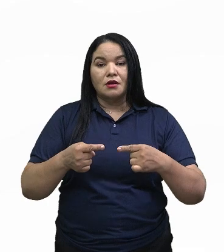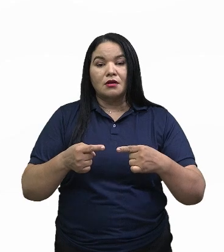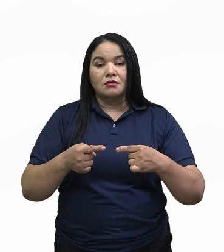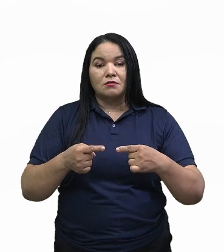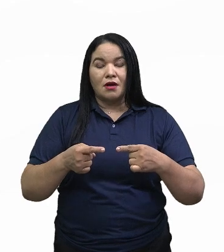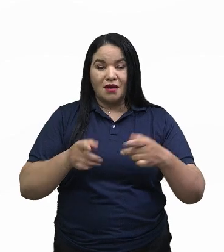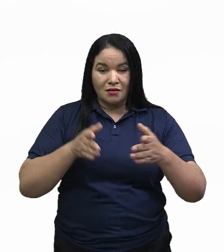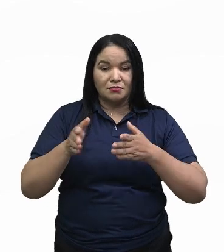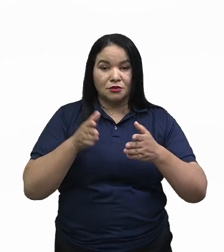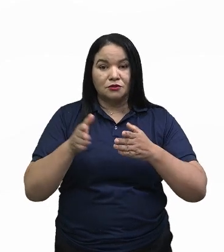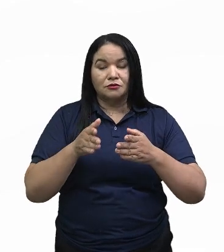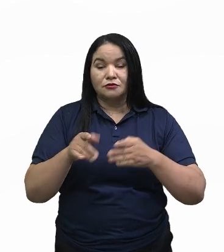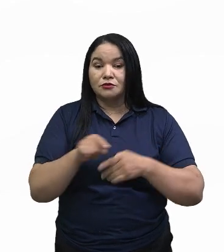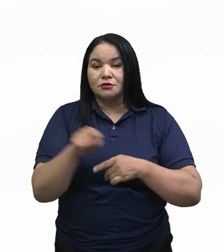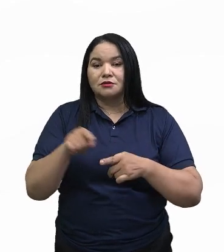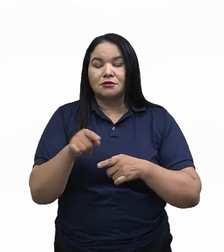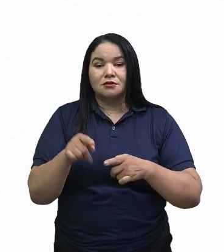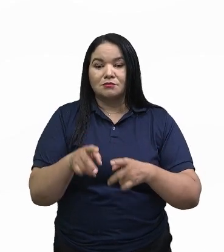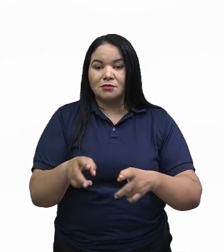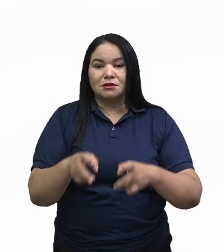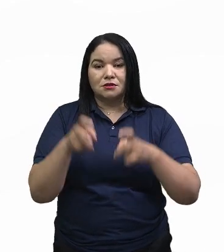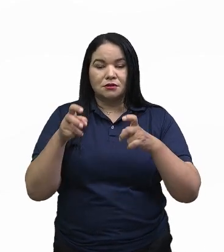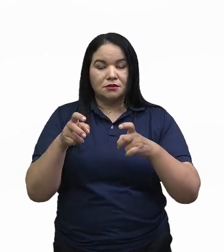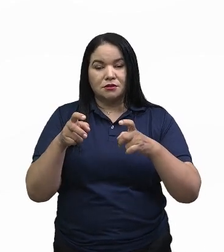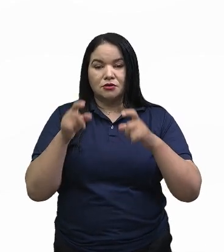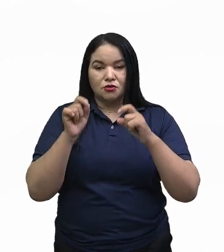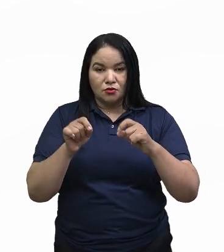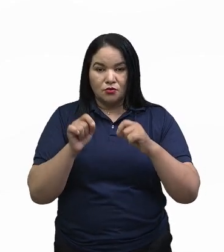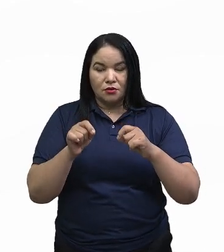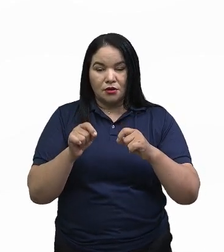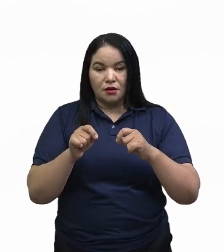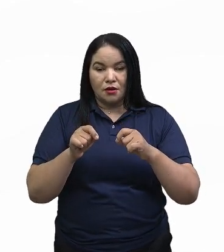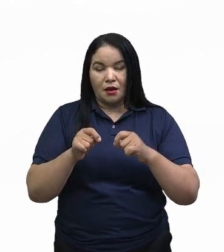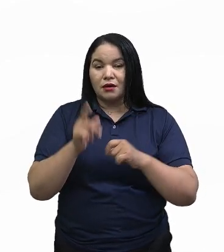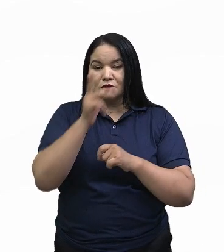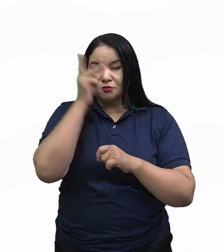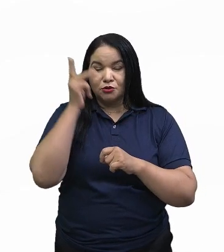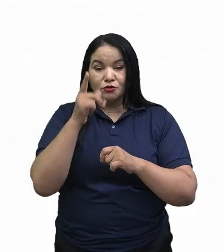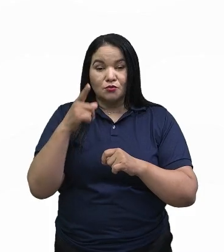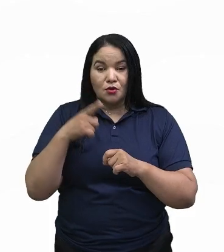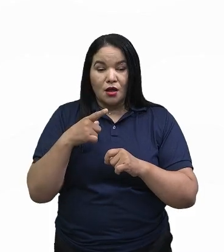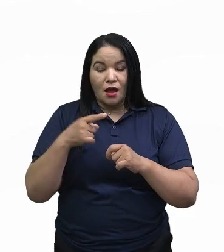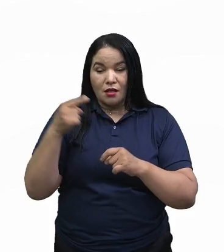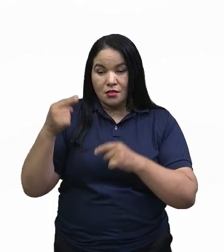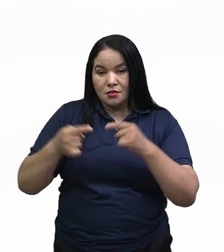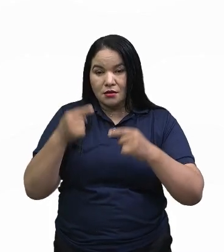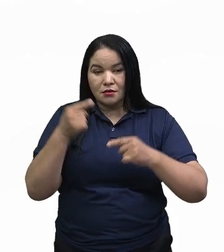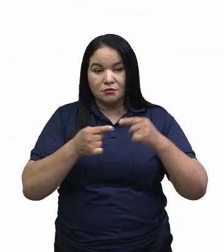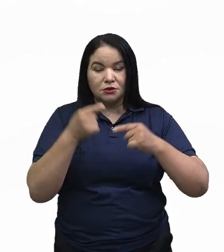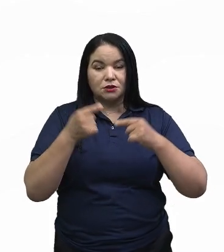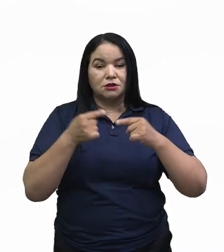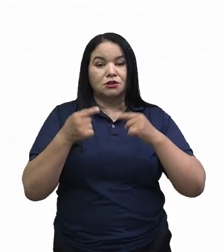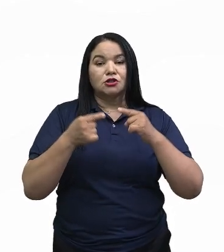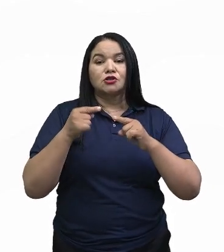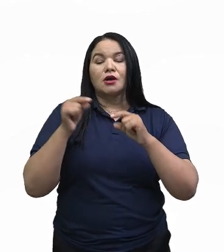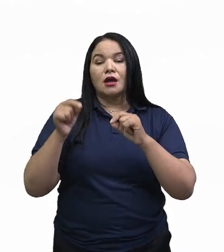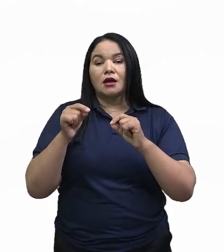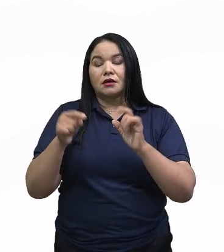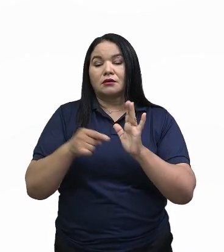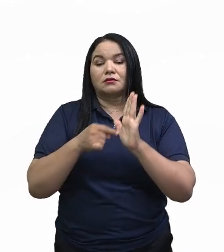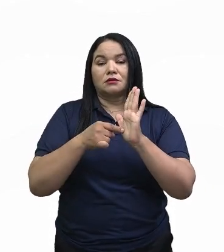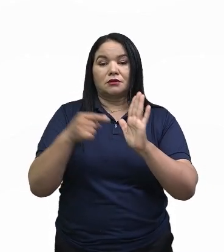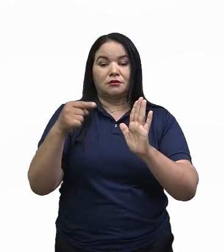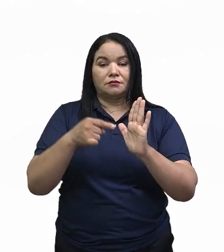perceber que as pessoas trazem, né, para o debate a Declaração Universal dos